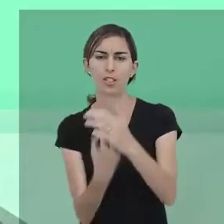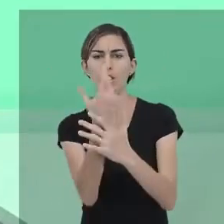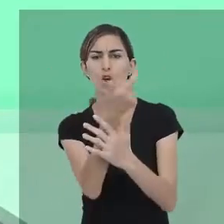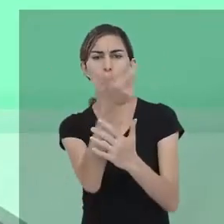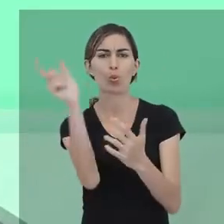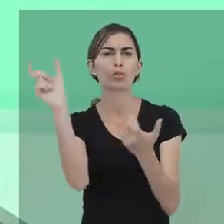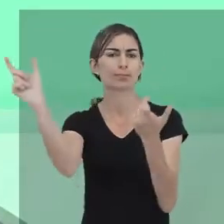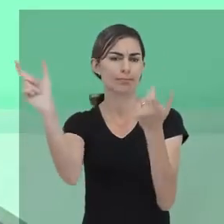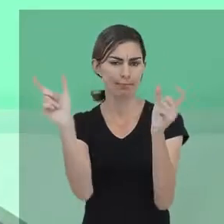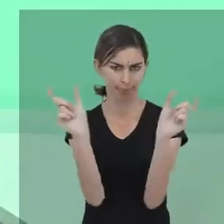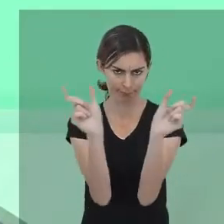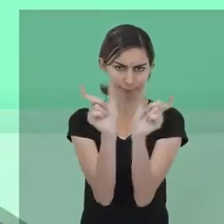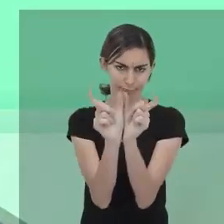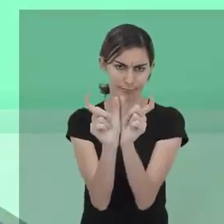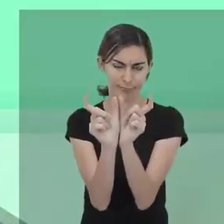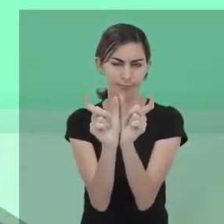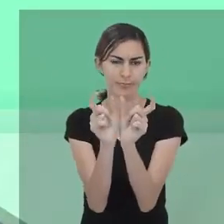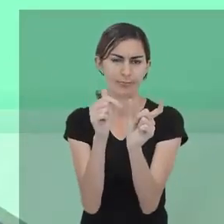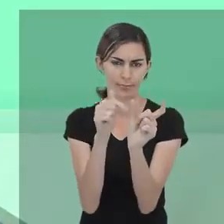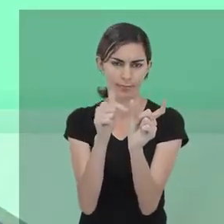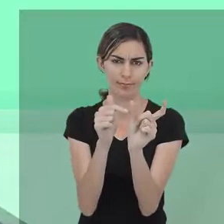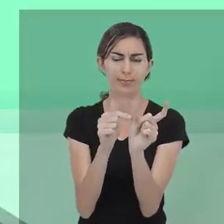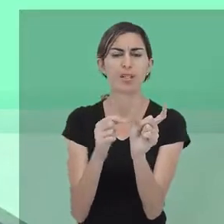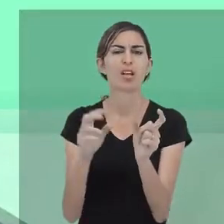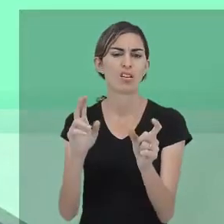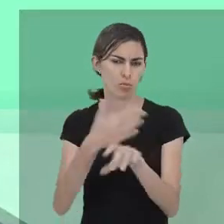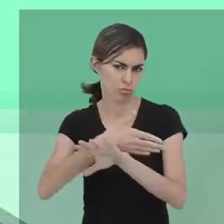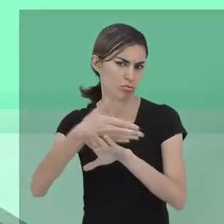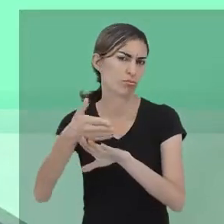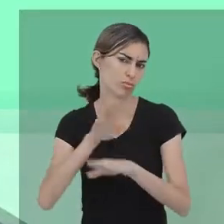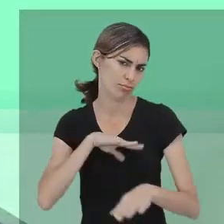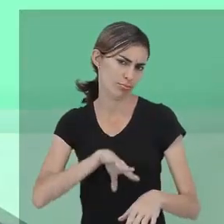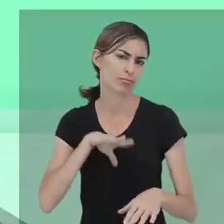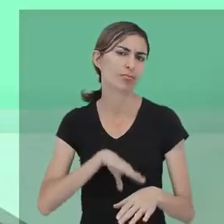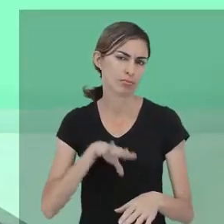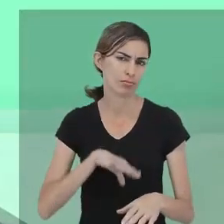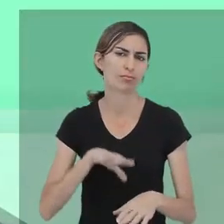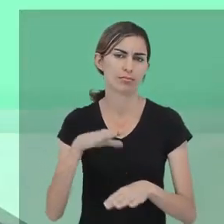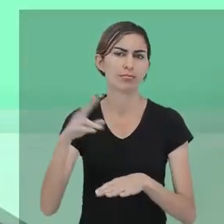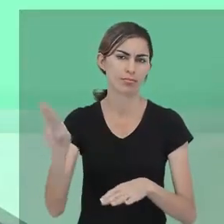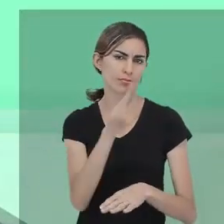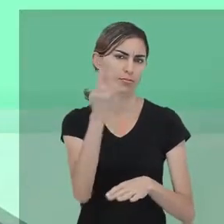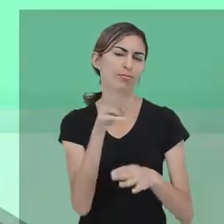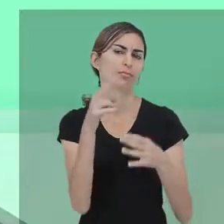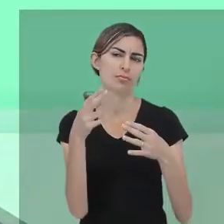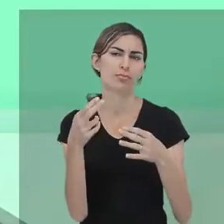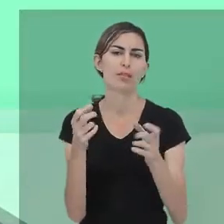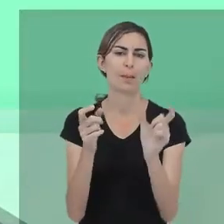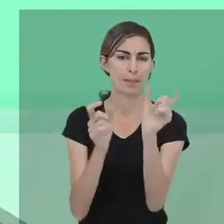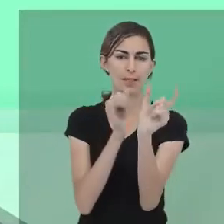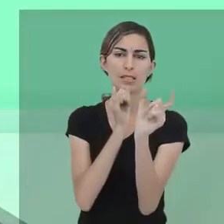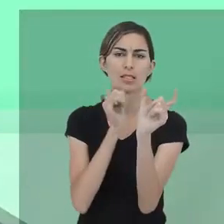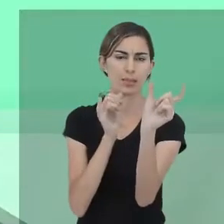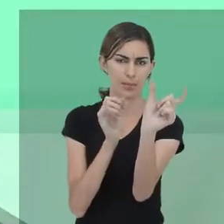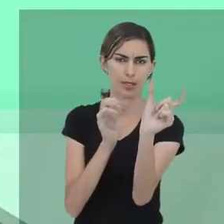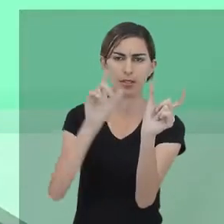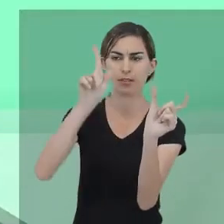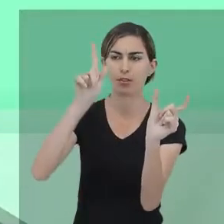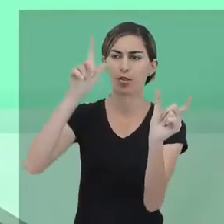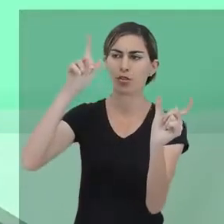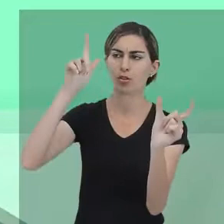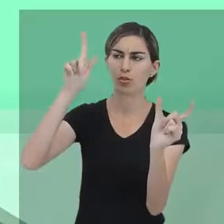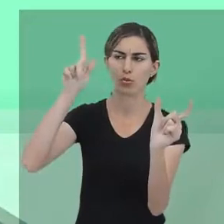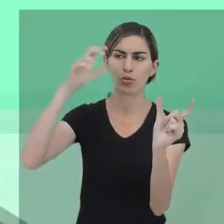uma outra palavra a partir da primeira. É muito usado isso em português também. Por exemplo, a gente pega a palavra